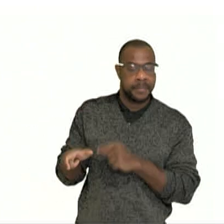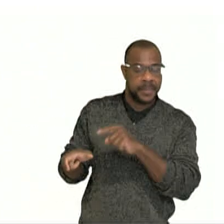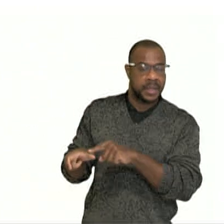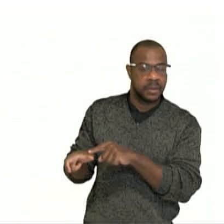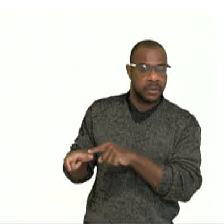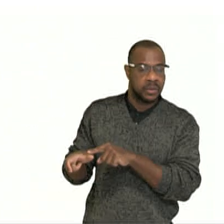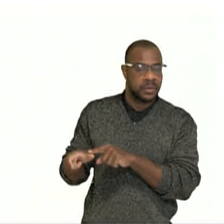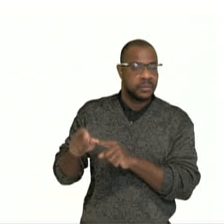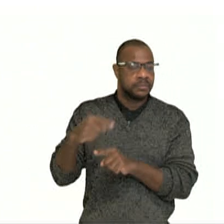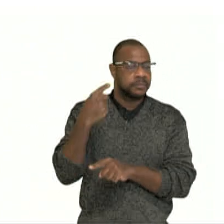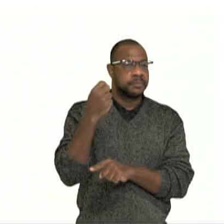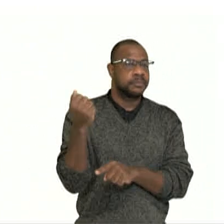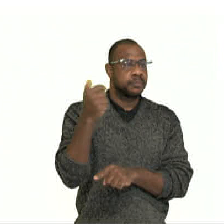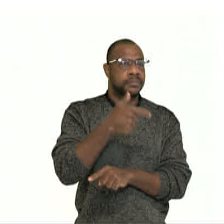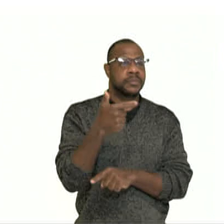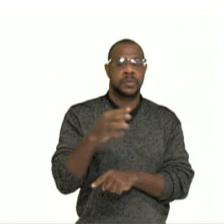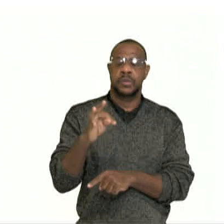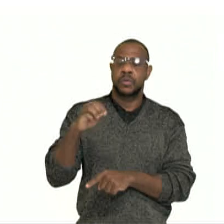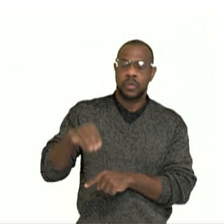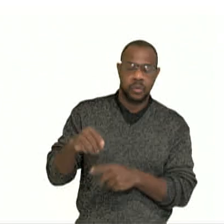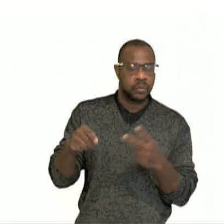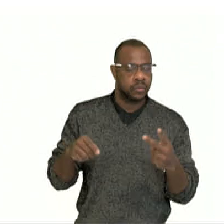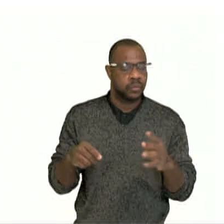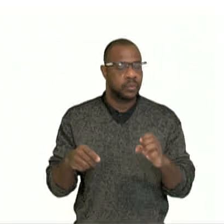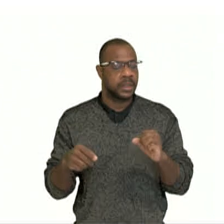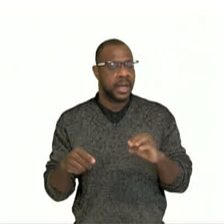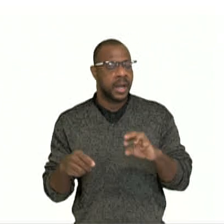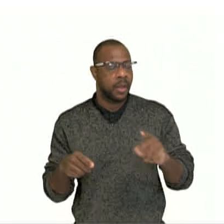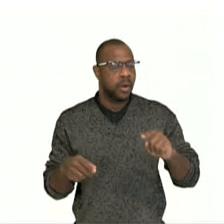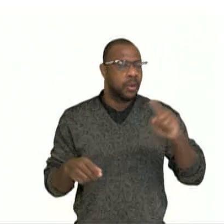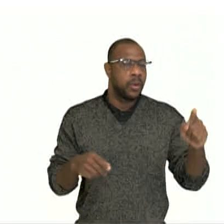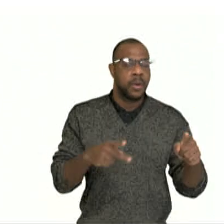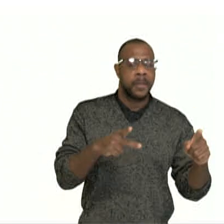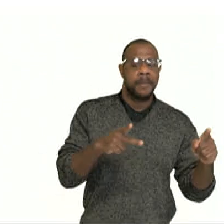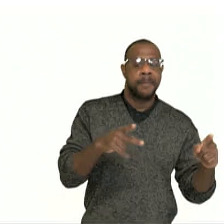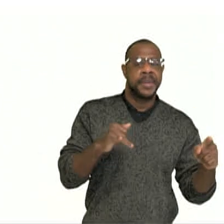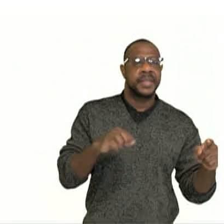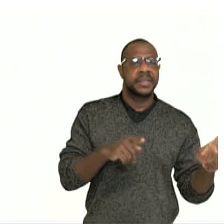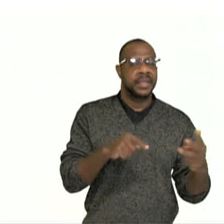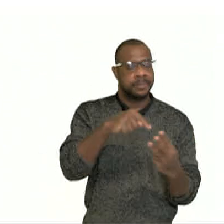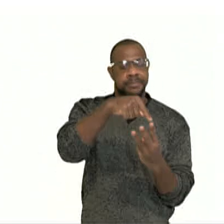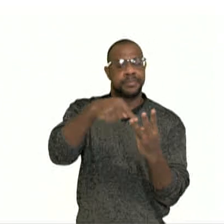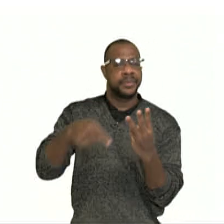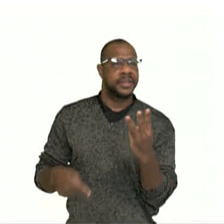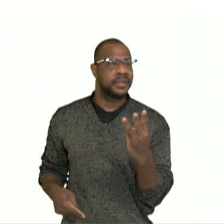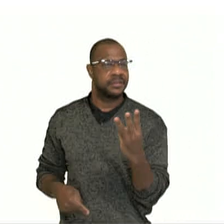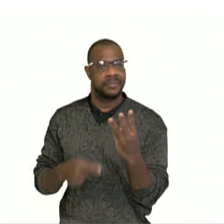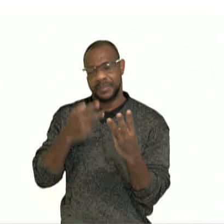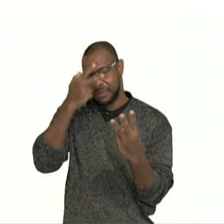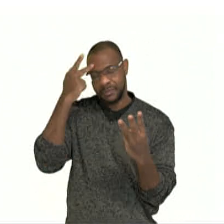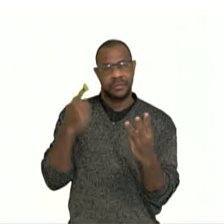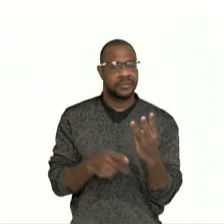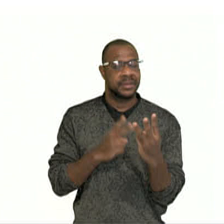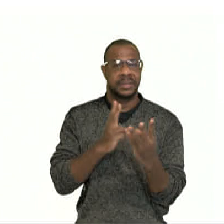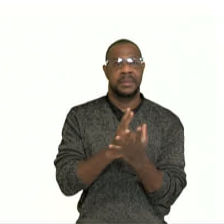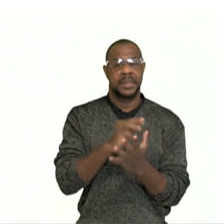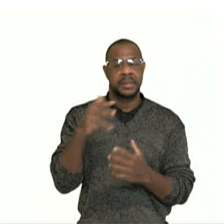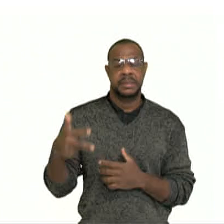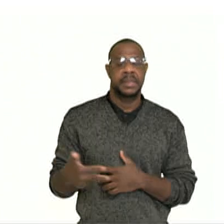uma terceira, do Tom, da Carol, do Peter. Então, sempre vai ser trabalhado com a ideia de terceira